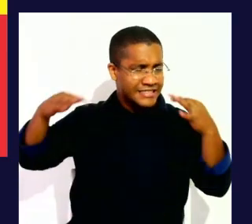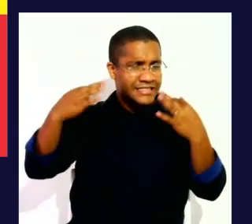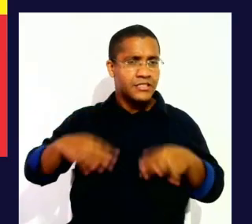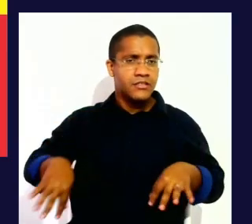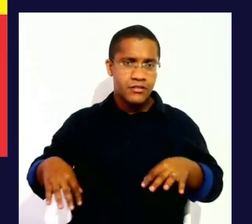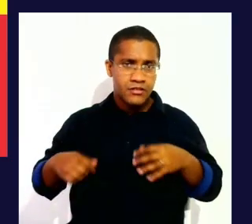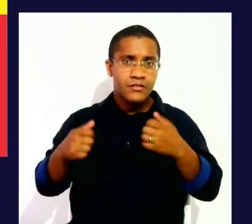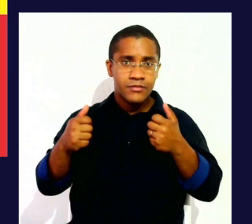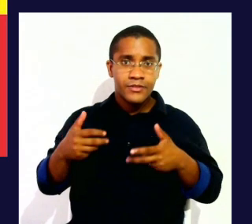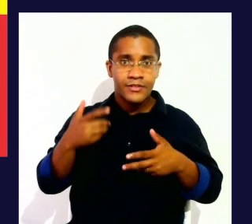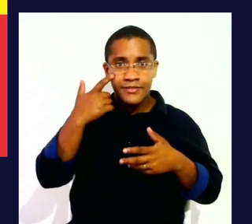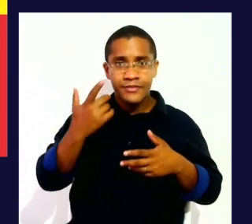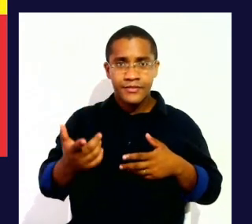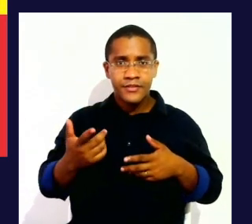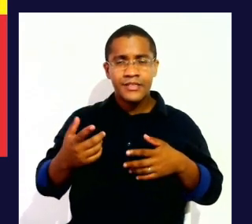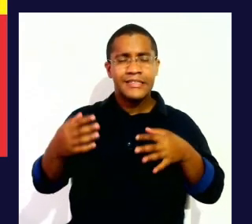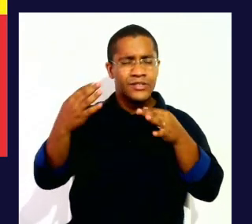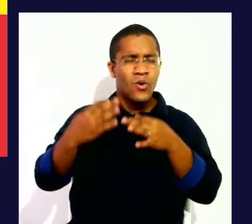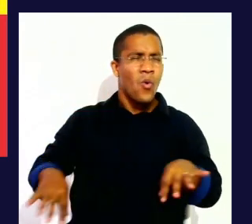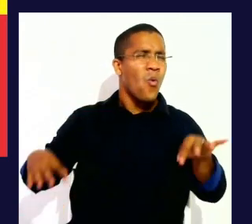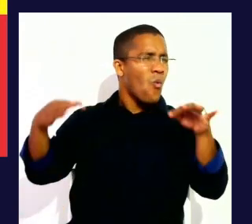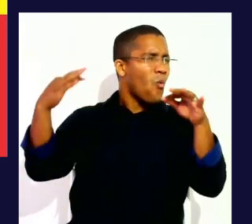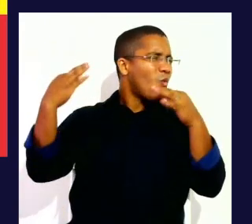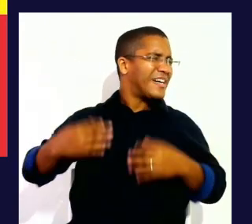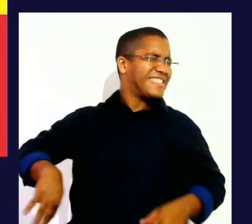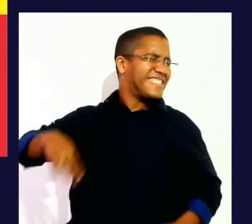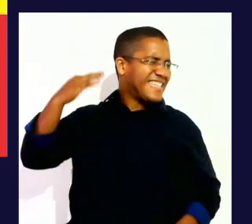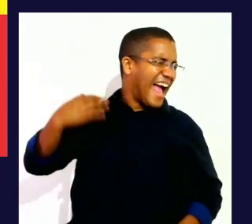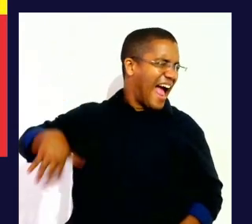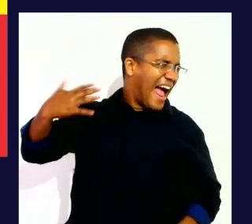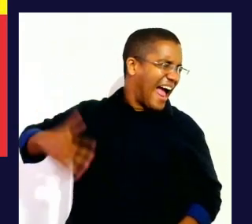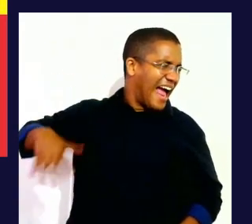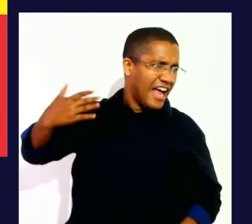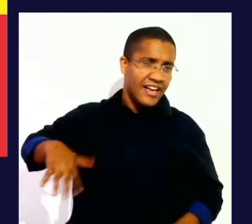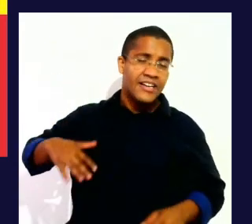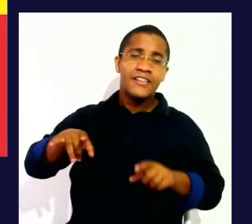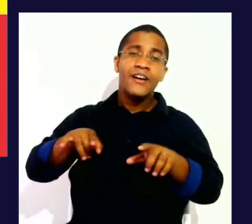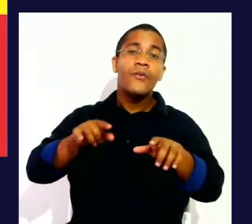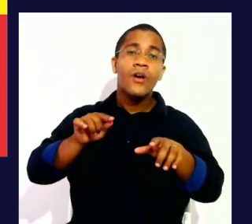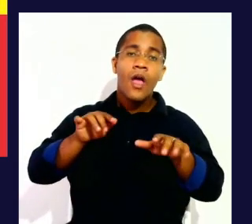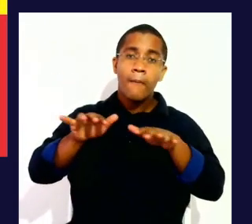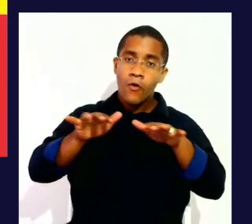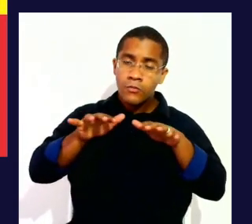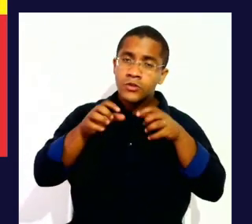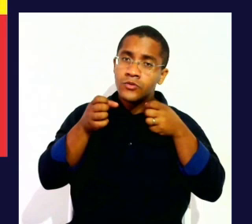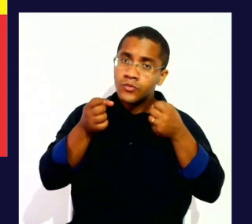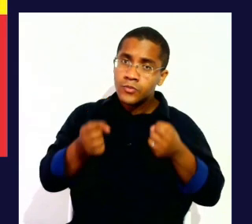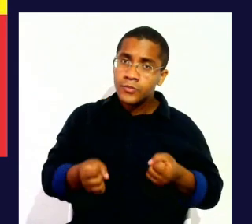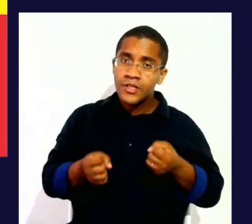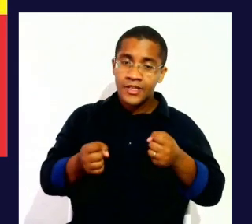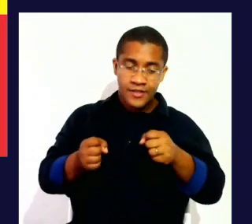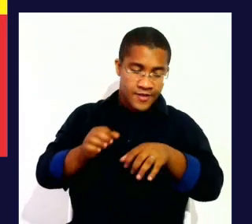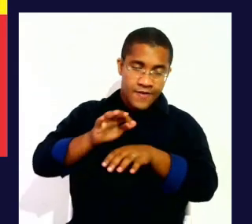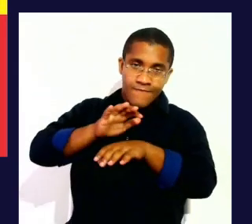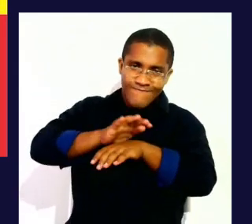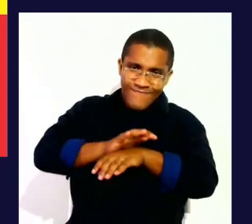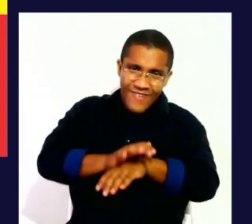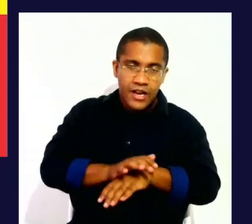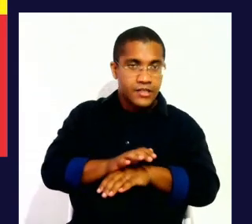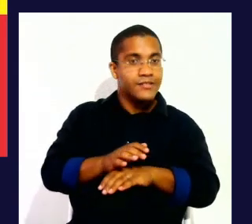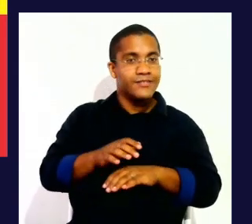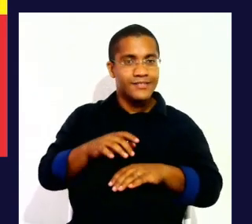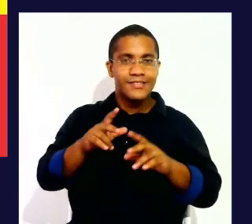dor. Quando se fala da dor, observa na telinha que a dor, na realidade, é a movimentação e a